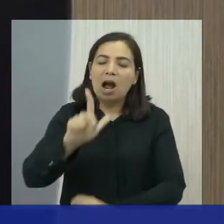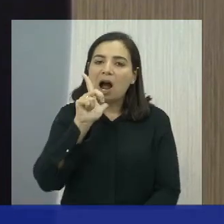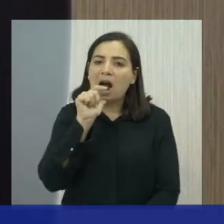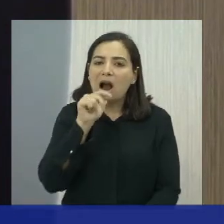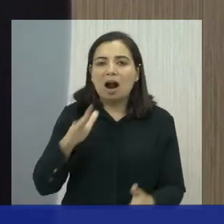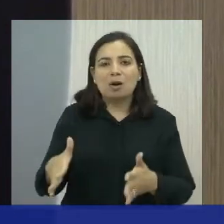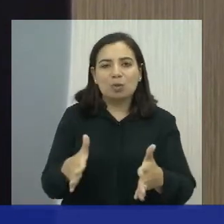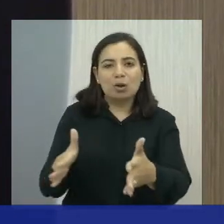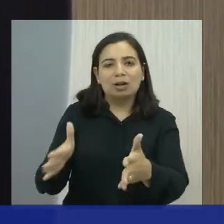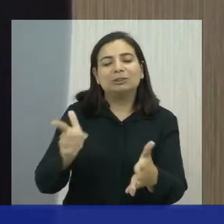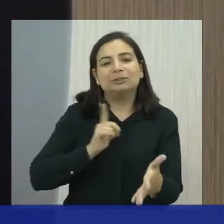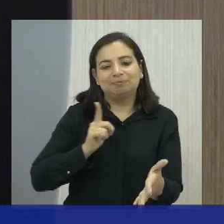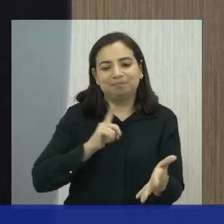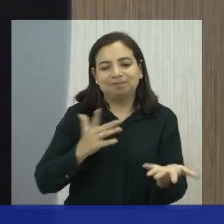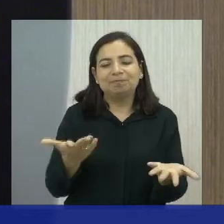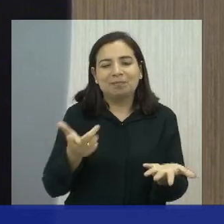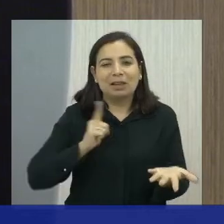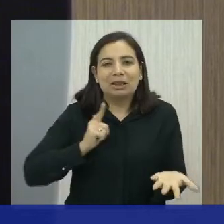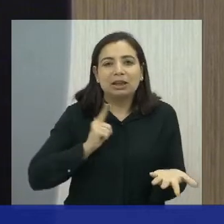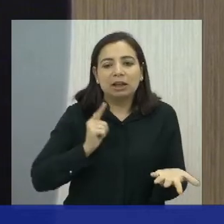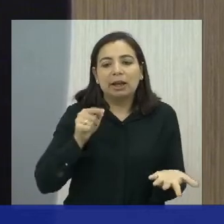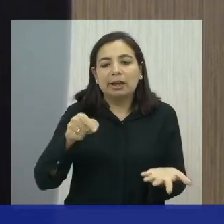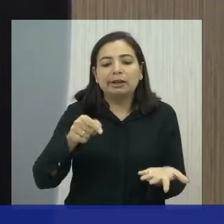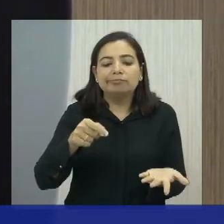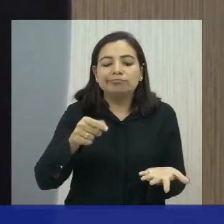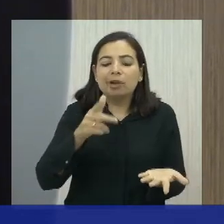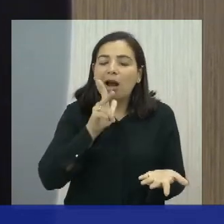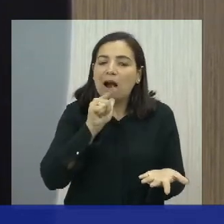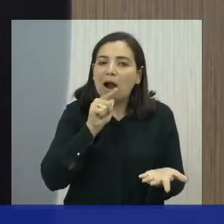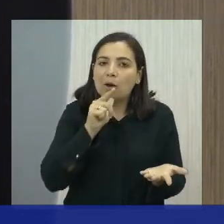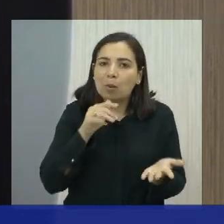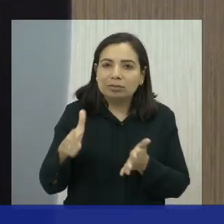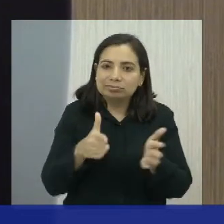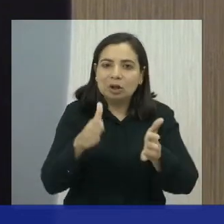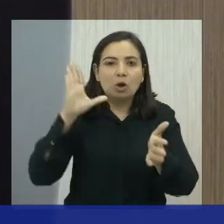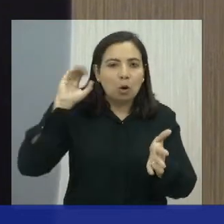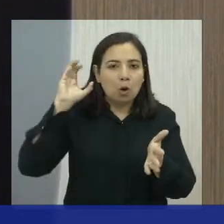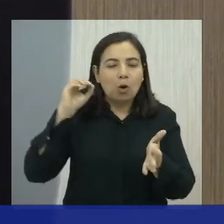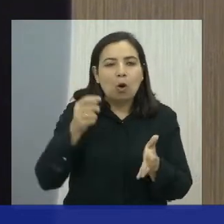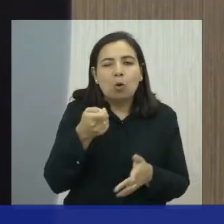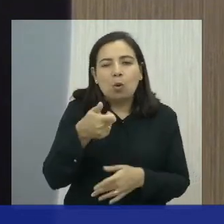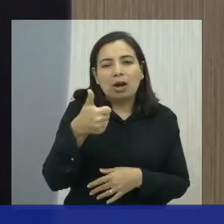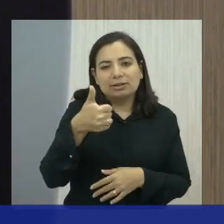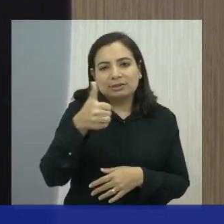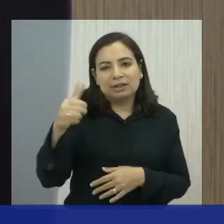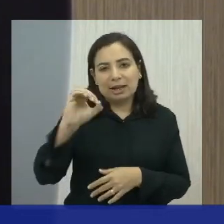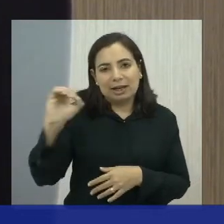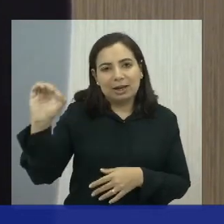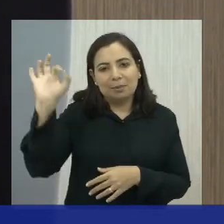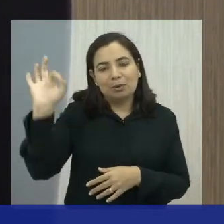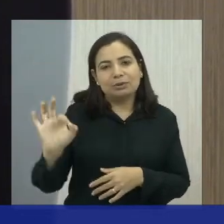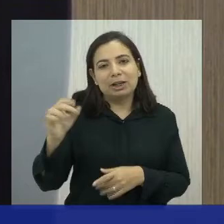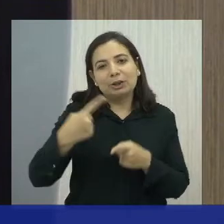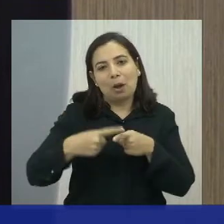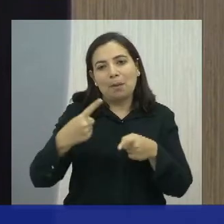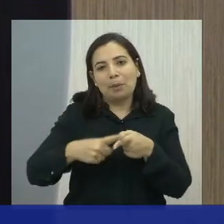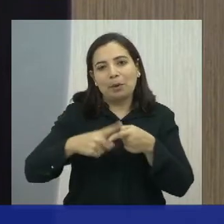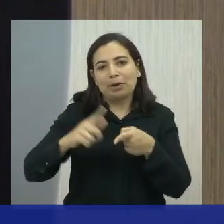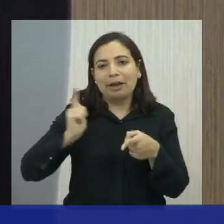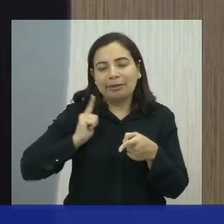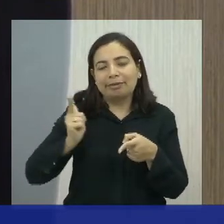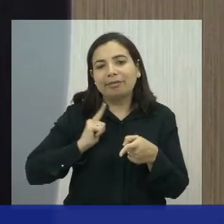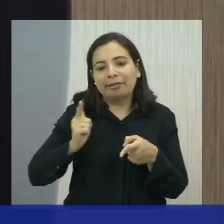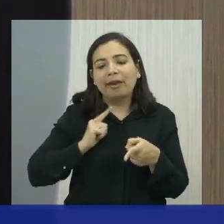Rio Cocó, aí, quase 100%, em razão do lançamento de efluentes no nosso